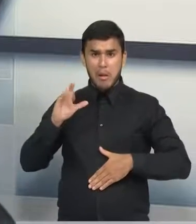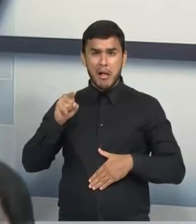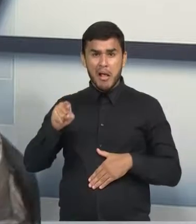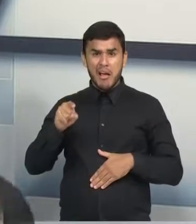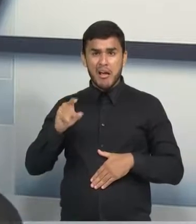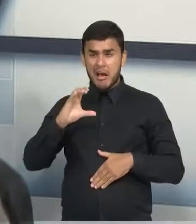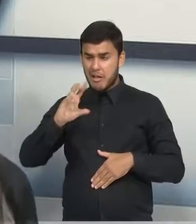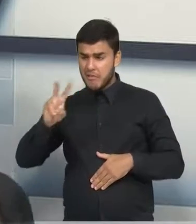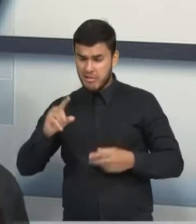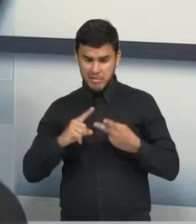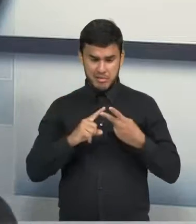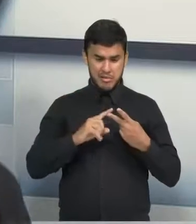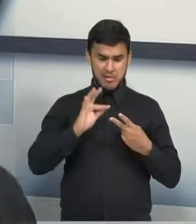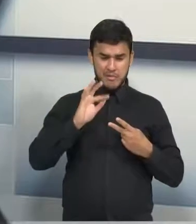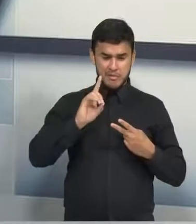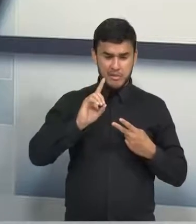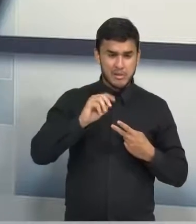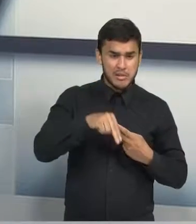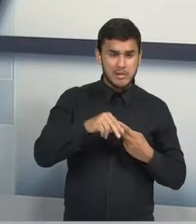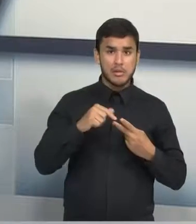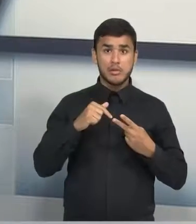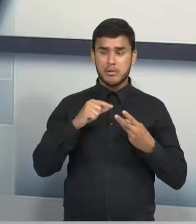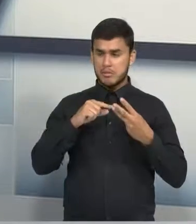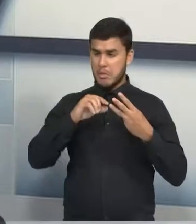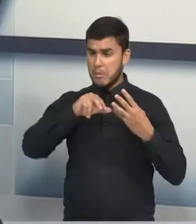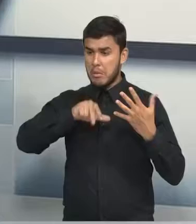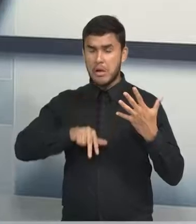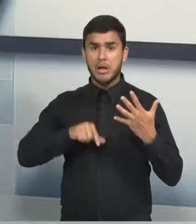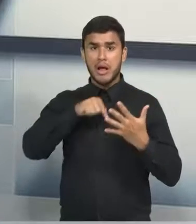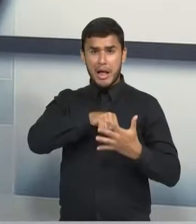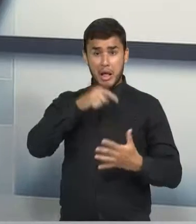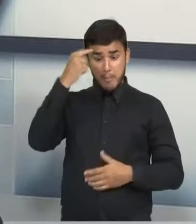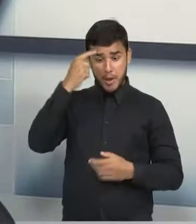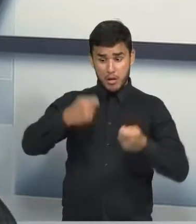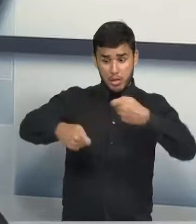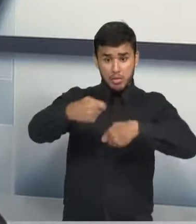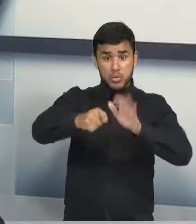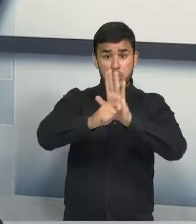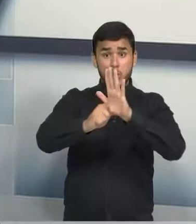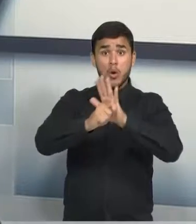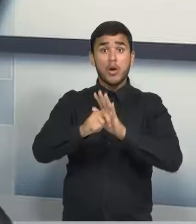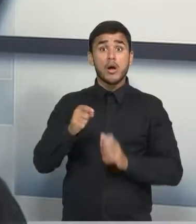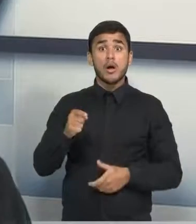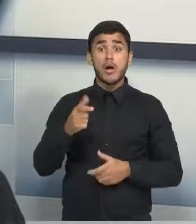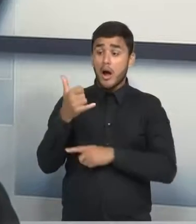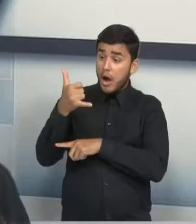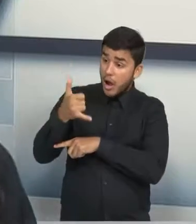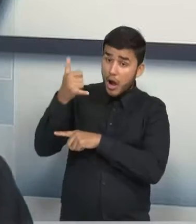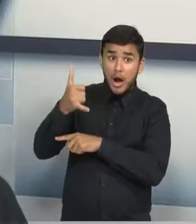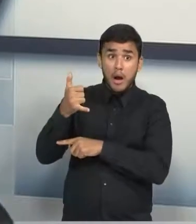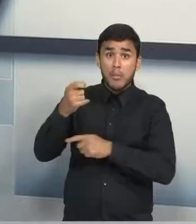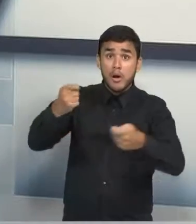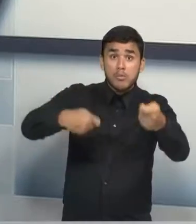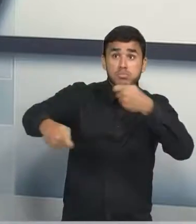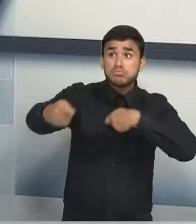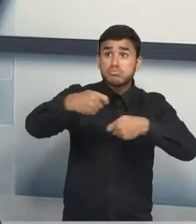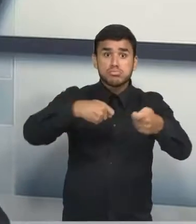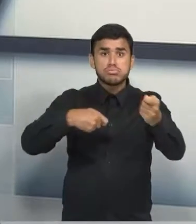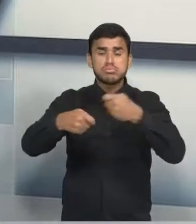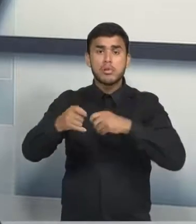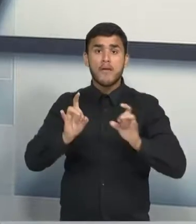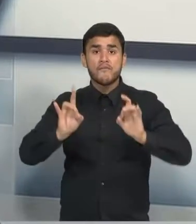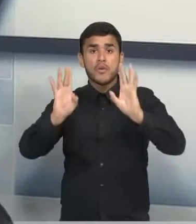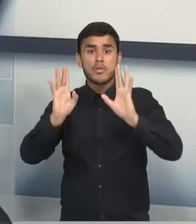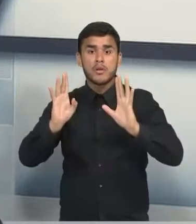quem gerencia o tráfico de droga no Brasil. As drogas entram pelas fronteiras do Brasil.